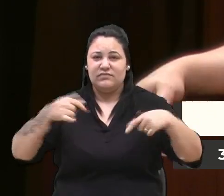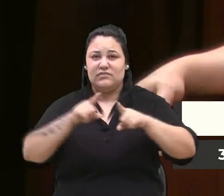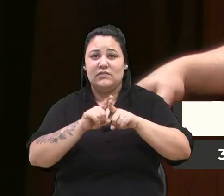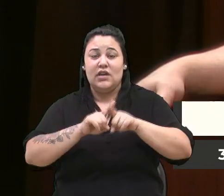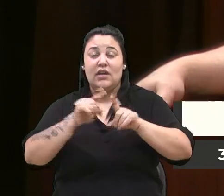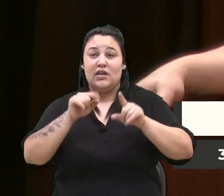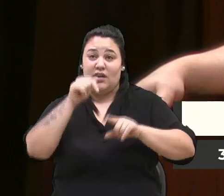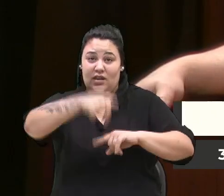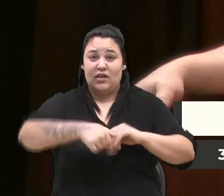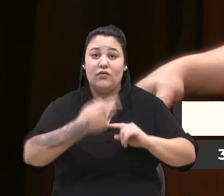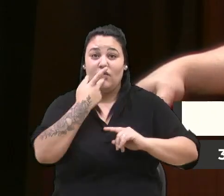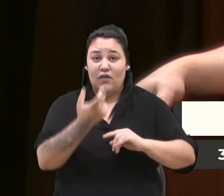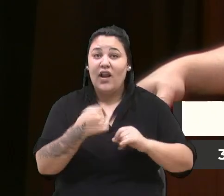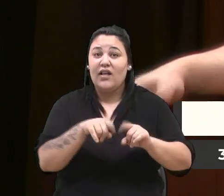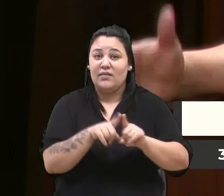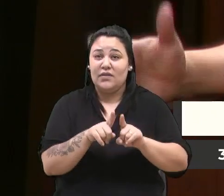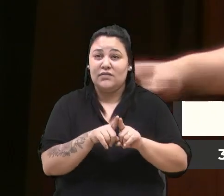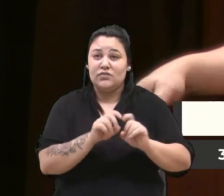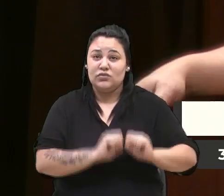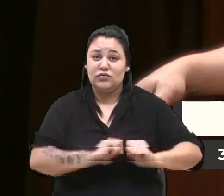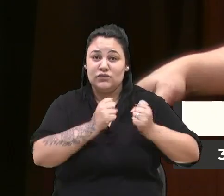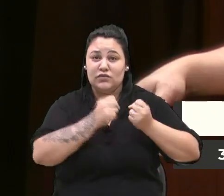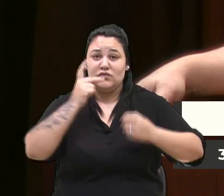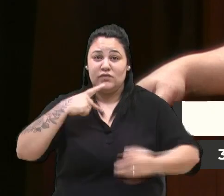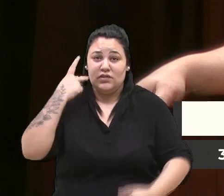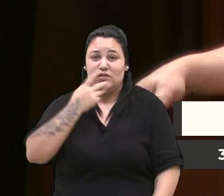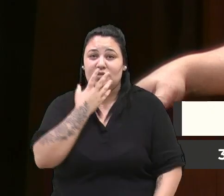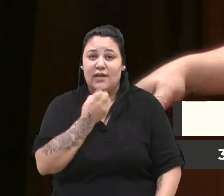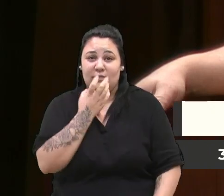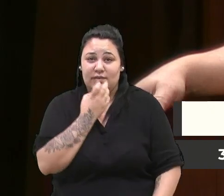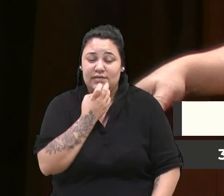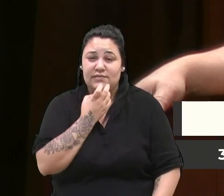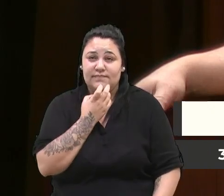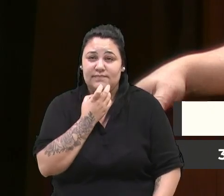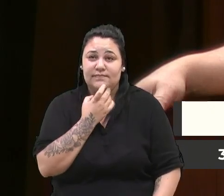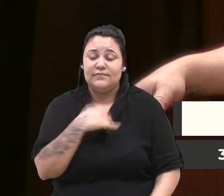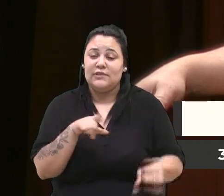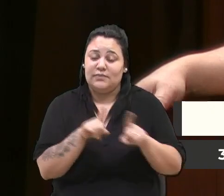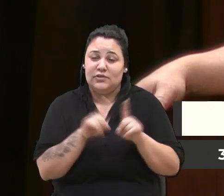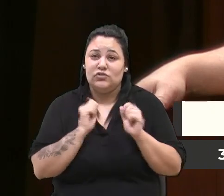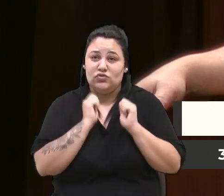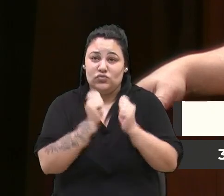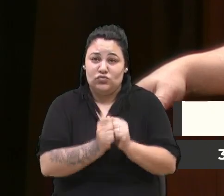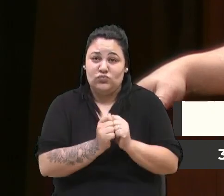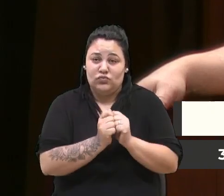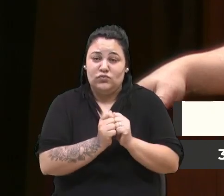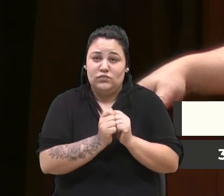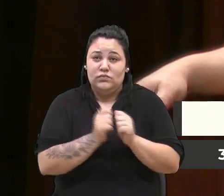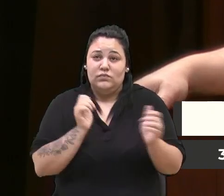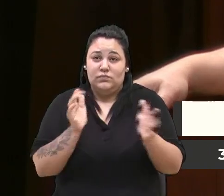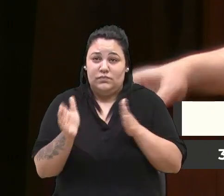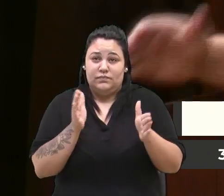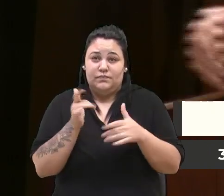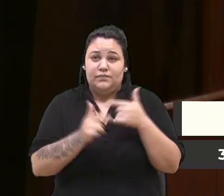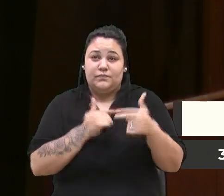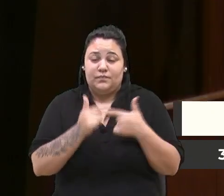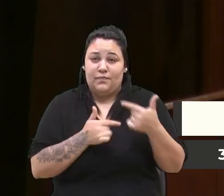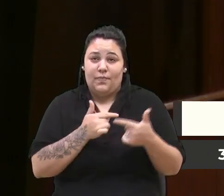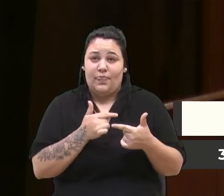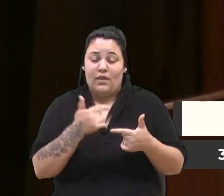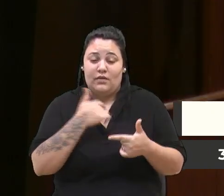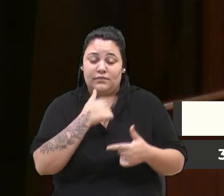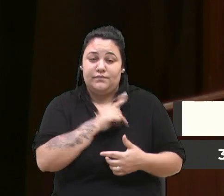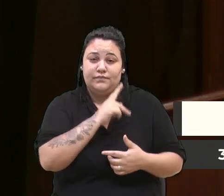mencionar o esforço do vereador Camilles, que tiveram aí no decorrer dessa legislatura, vereador Camilles, que eu, quando fui presidente